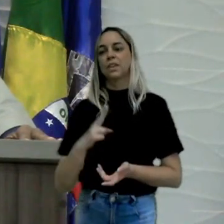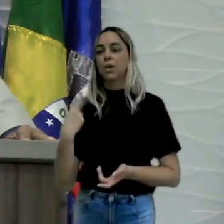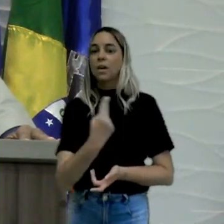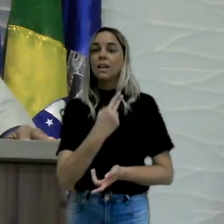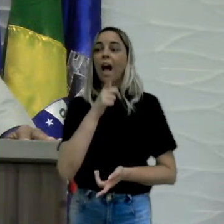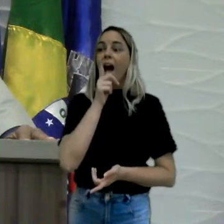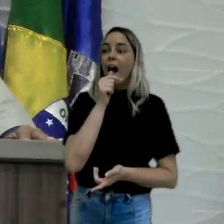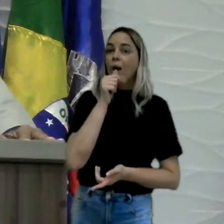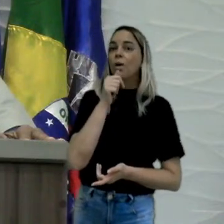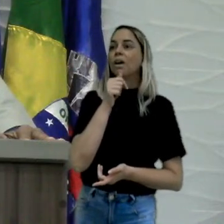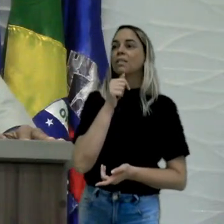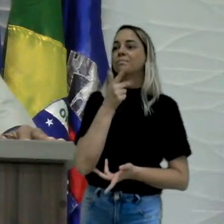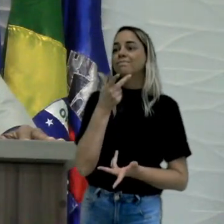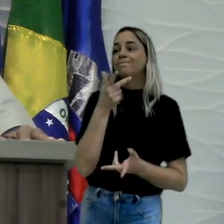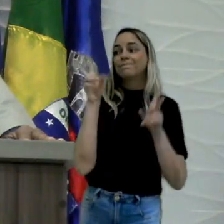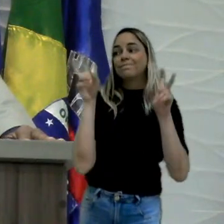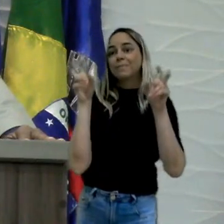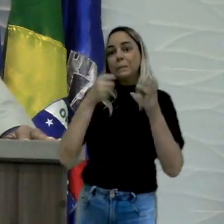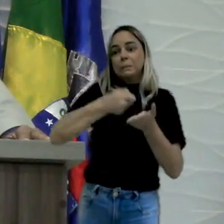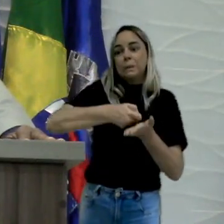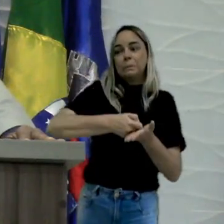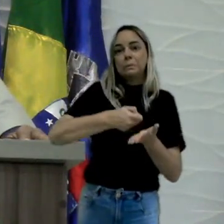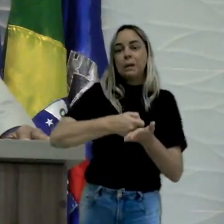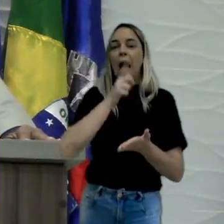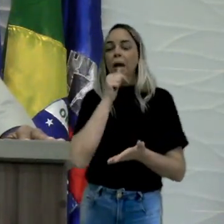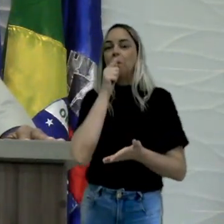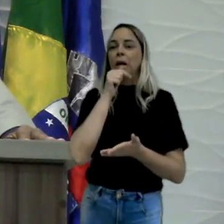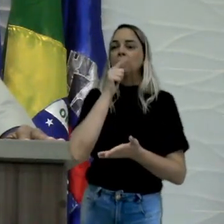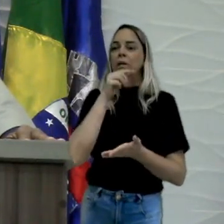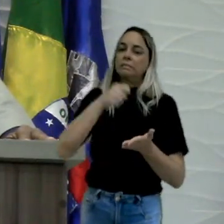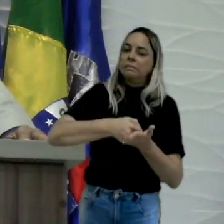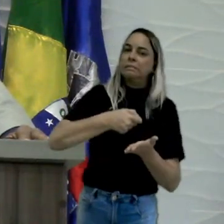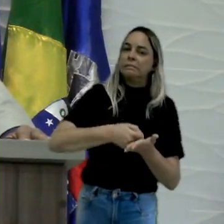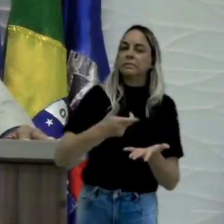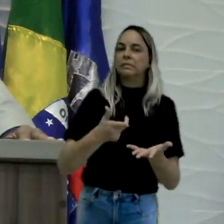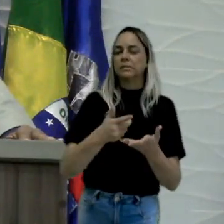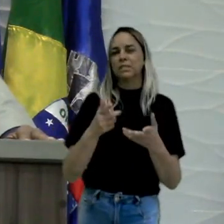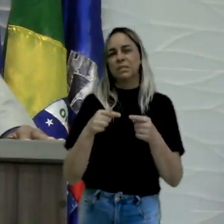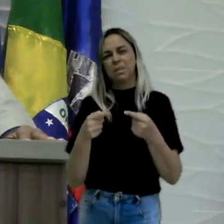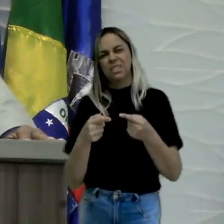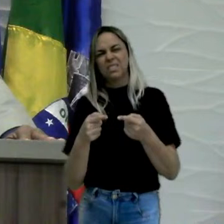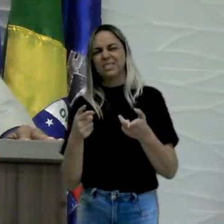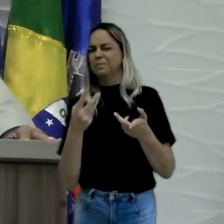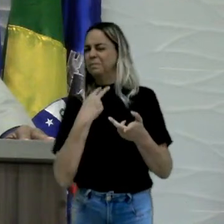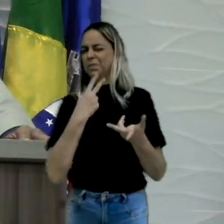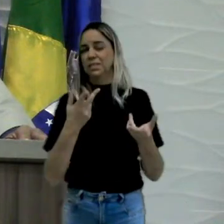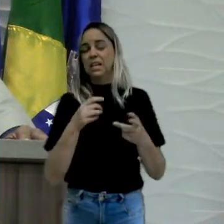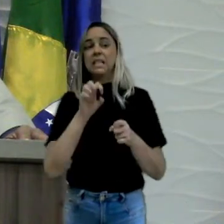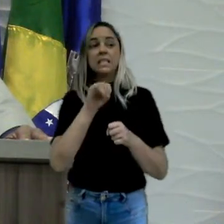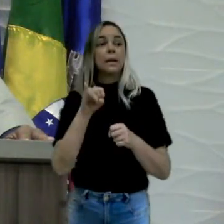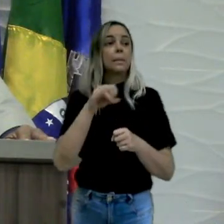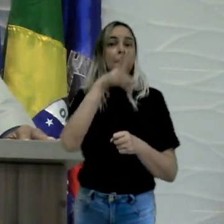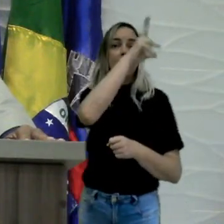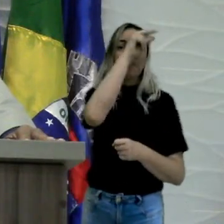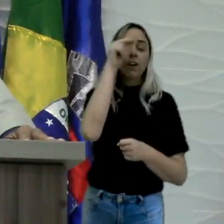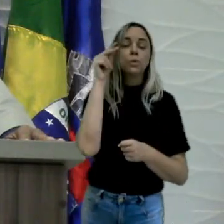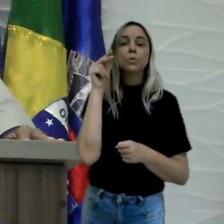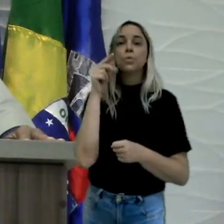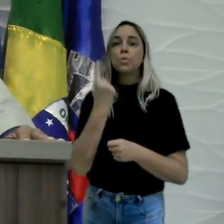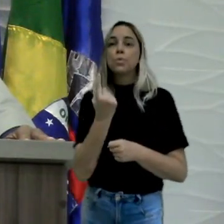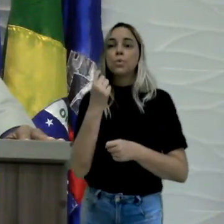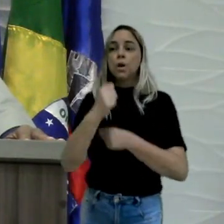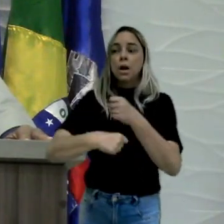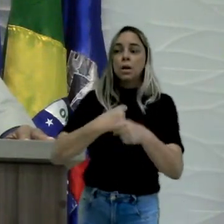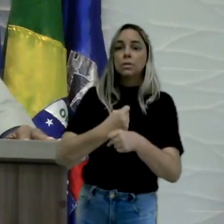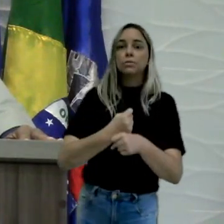água. A gente não pode cobrar tanta água, porque se o prefeito não assinou um contrato que passou aqui quase um ano e meio